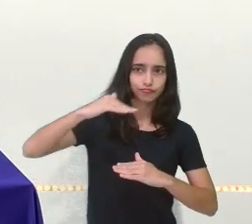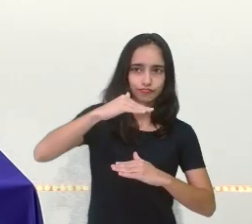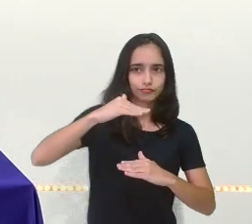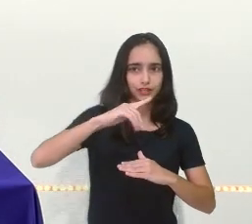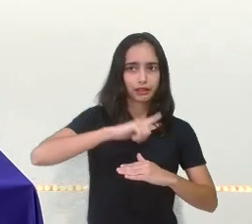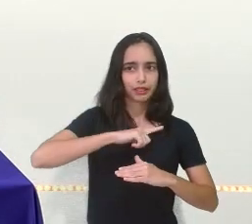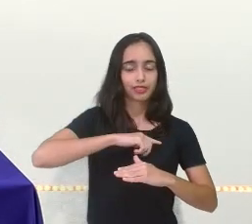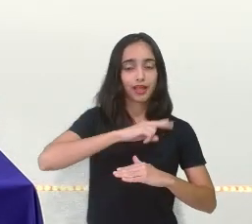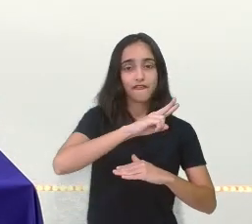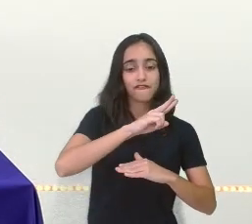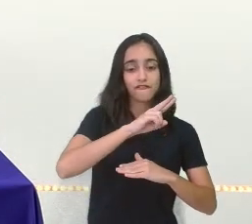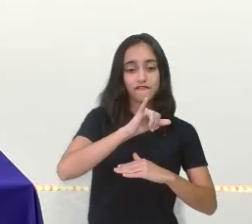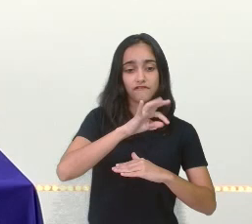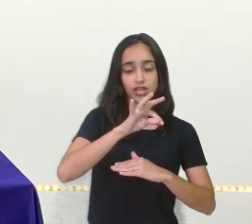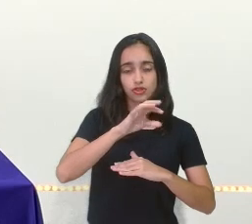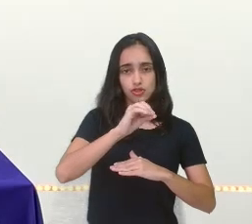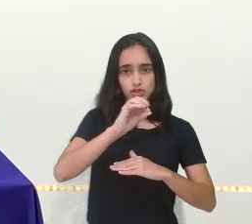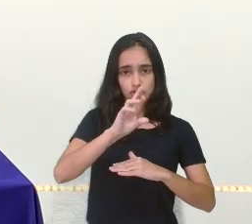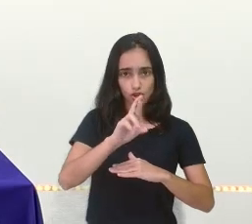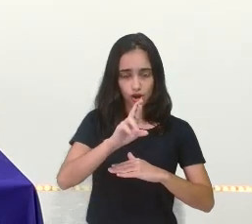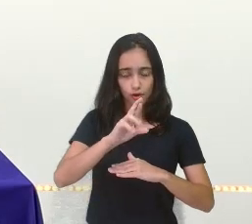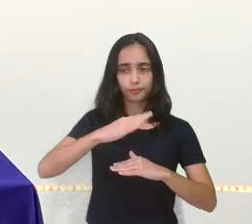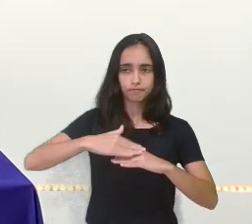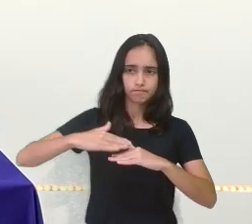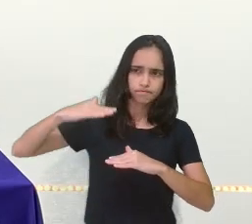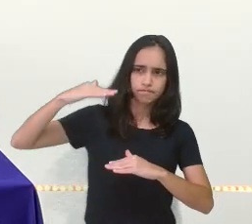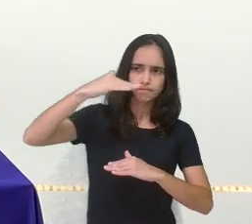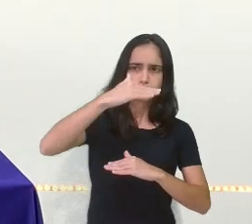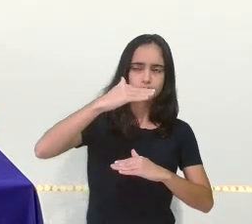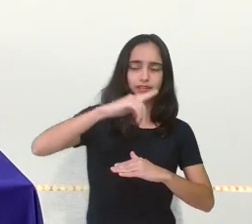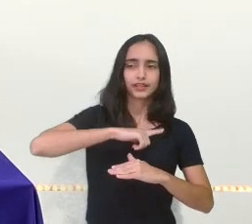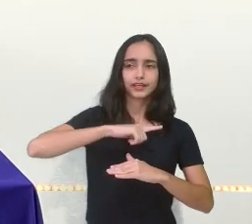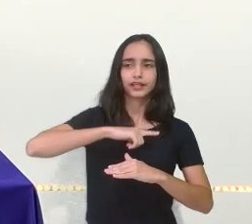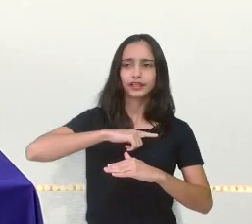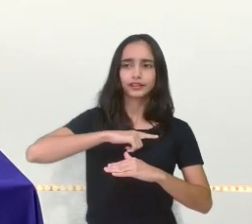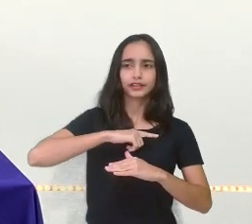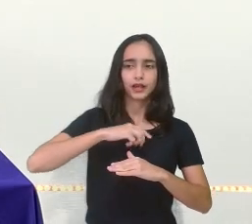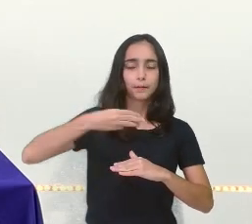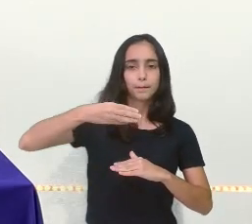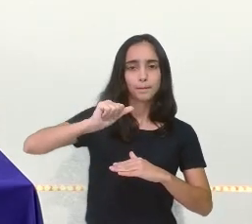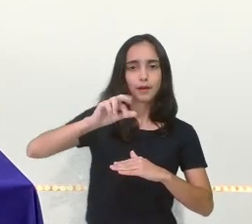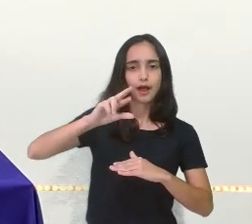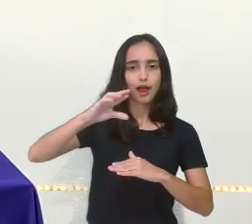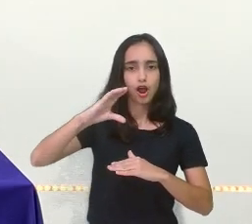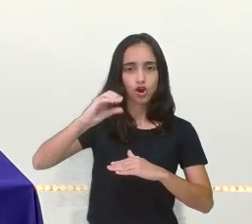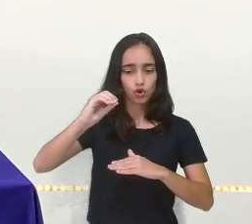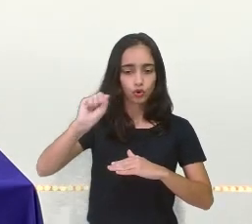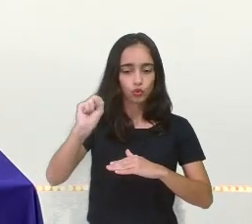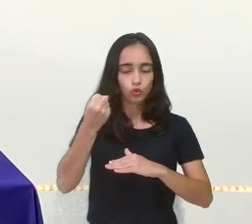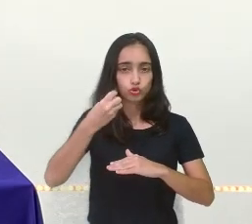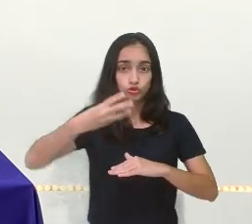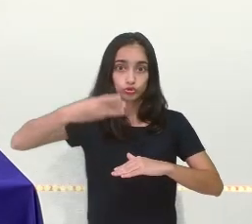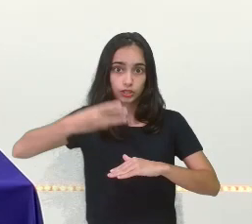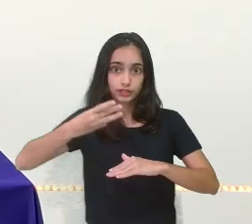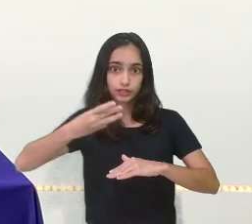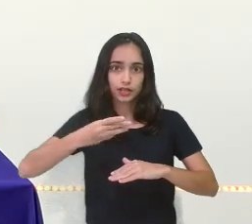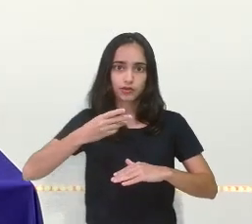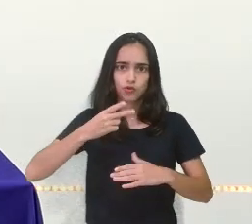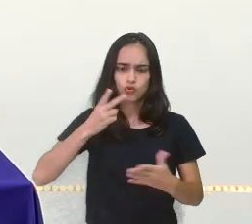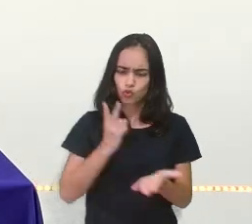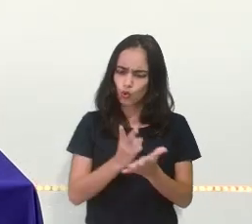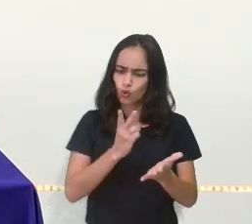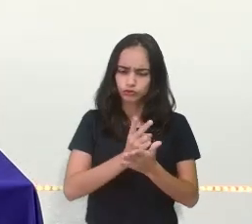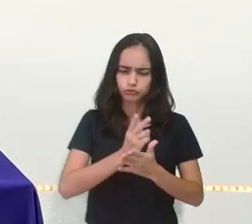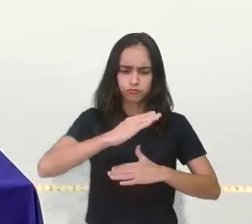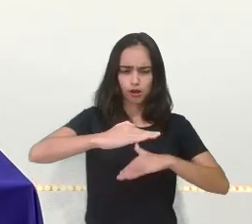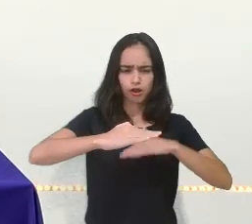no 3º. Aqui, ó, Camila no 4º, aí vem o 5º, 6º, Cláudio, que está